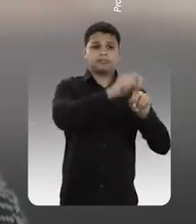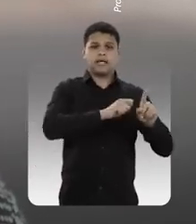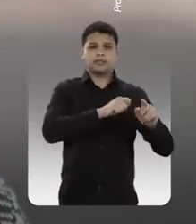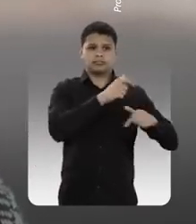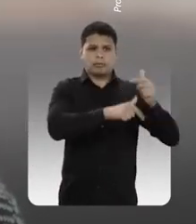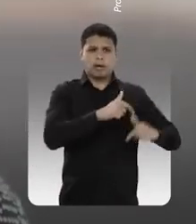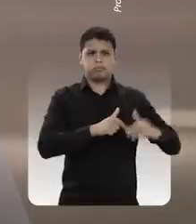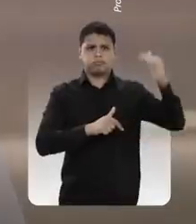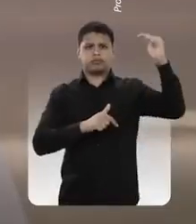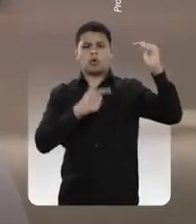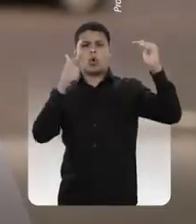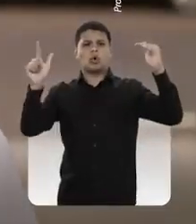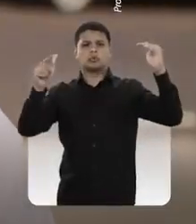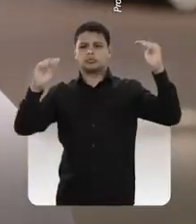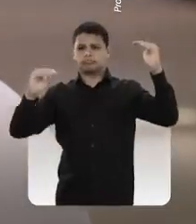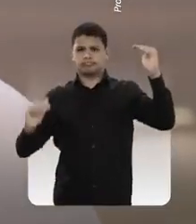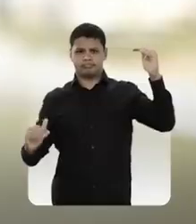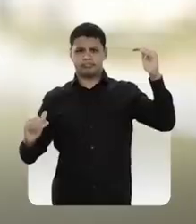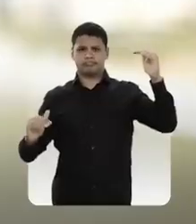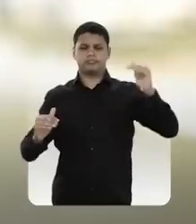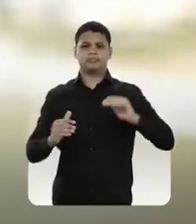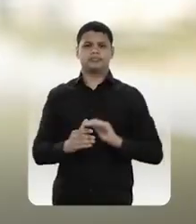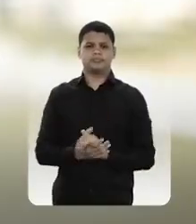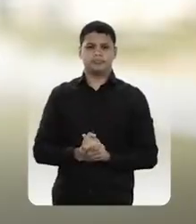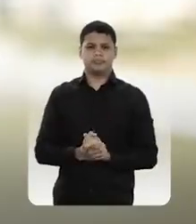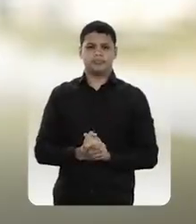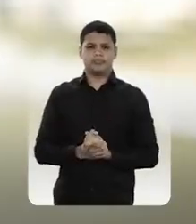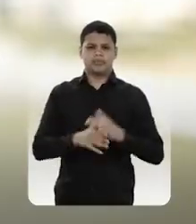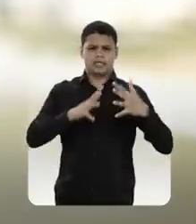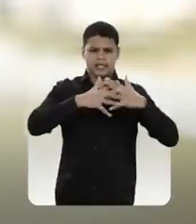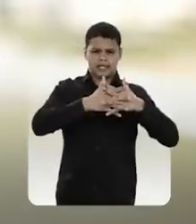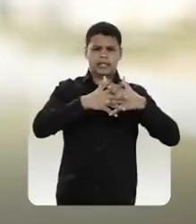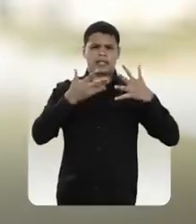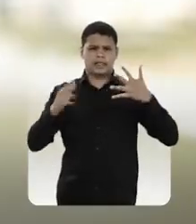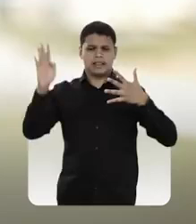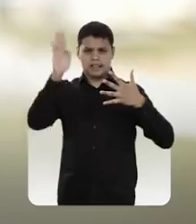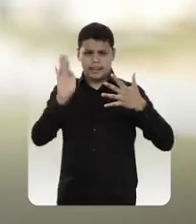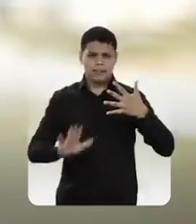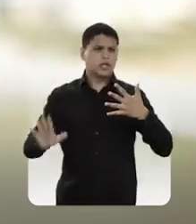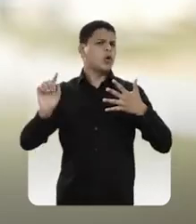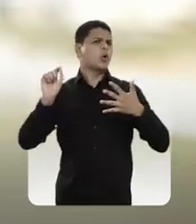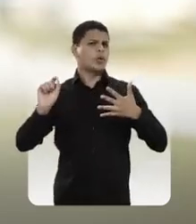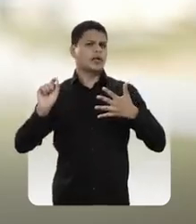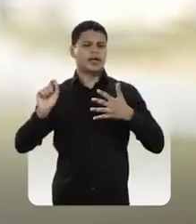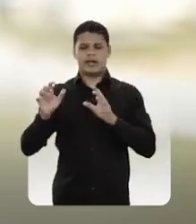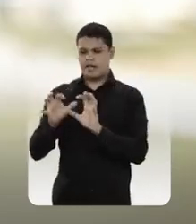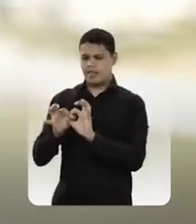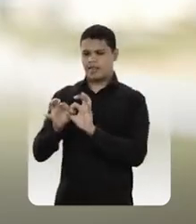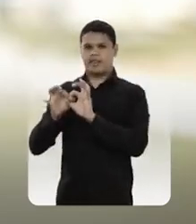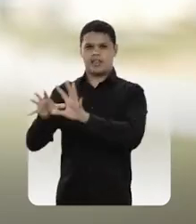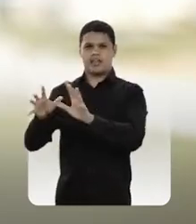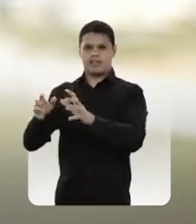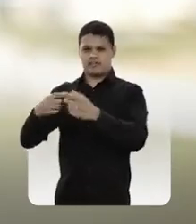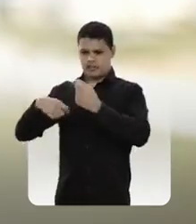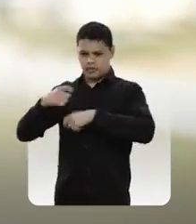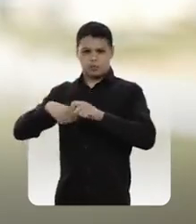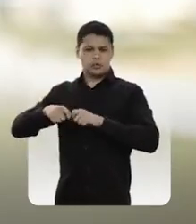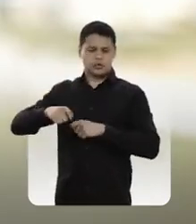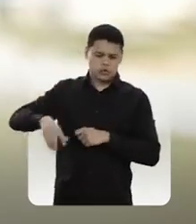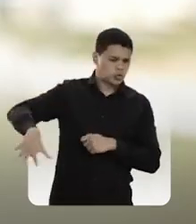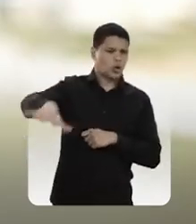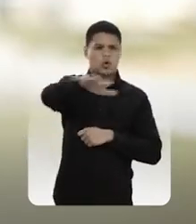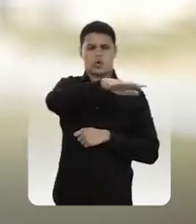não fizeram em 4 anos. O Amazonino é o melhor. Independência é isto. Independência econômica